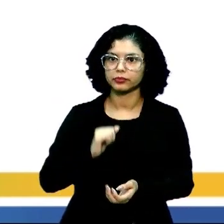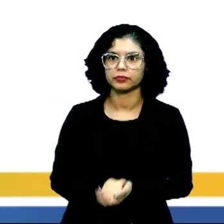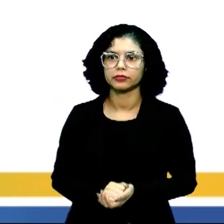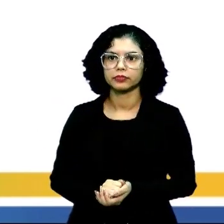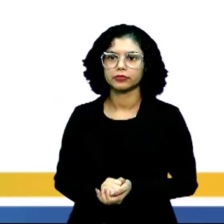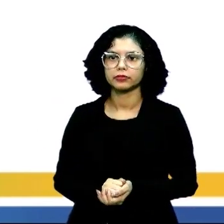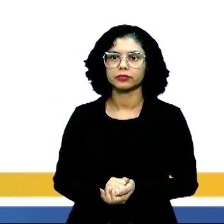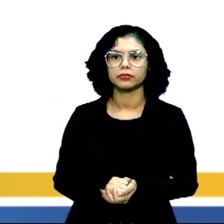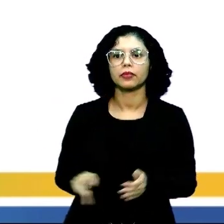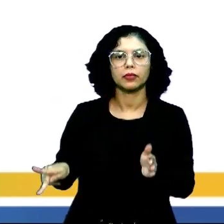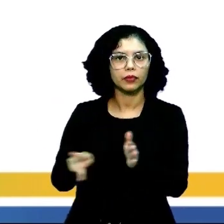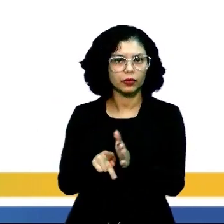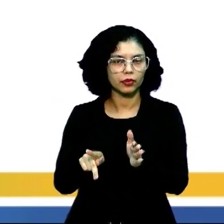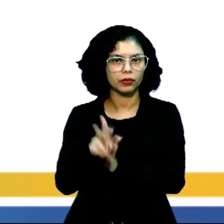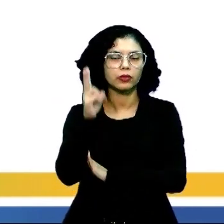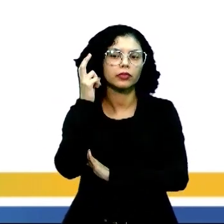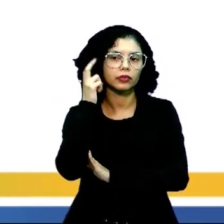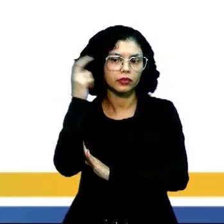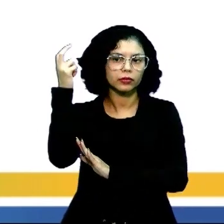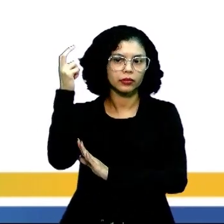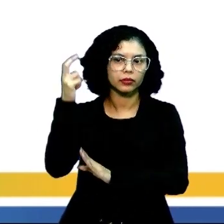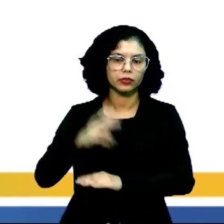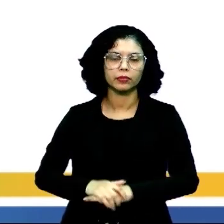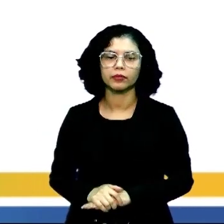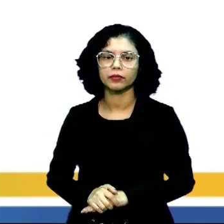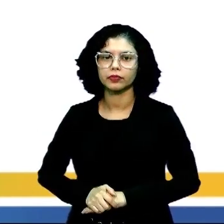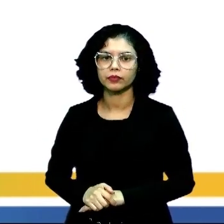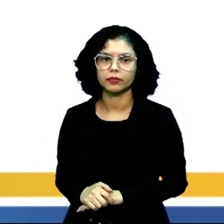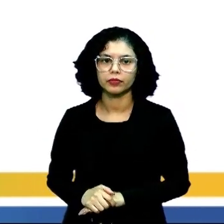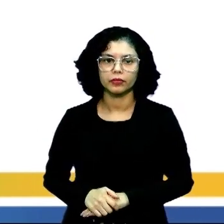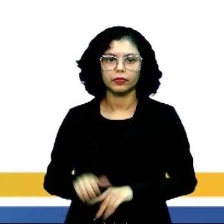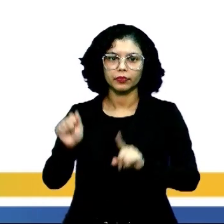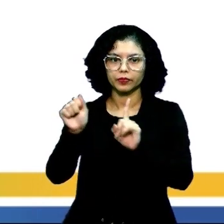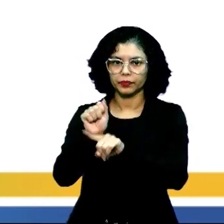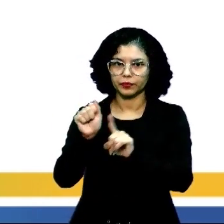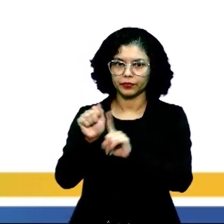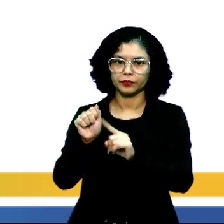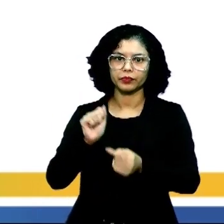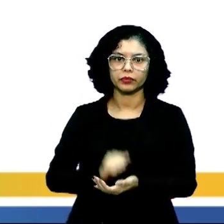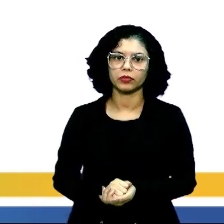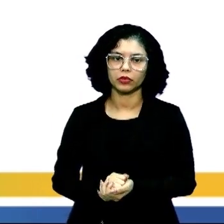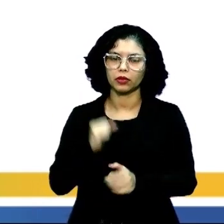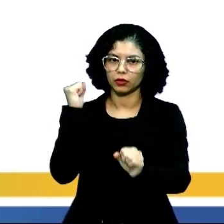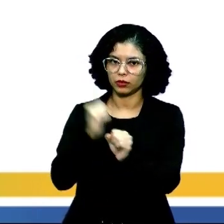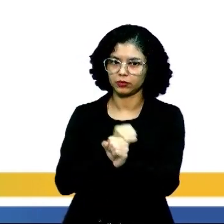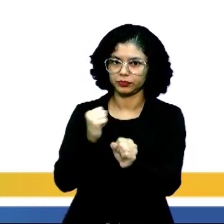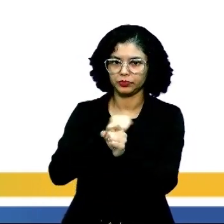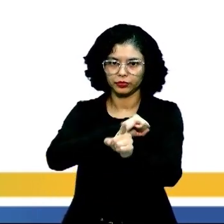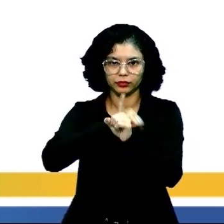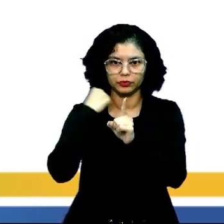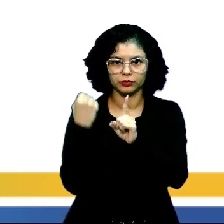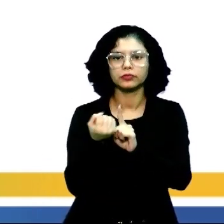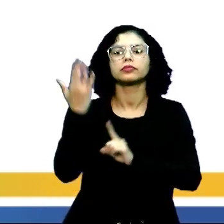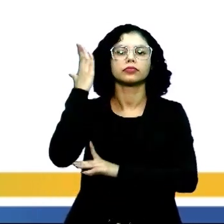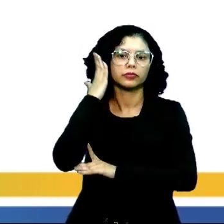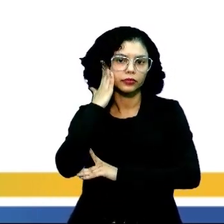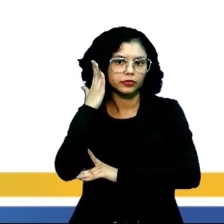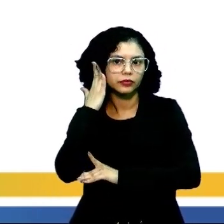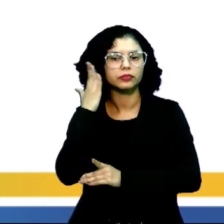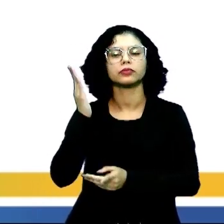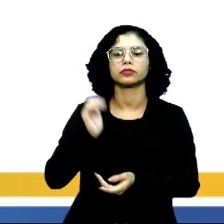3 aspectos essenciais da cultura. Letra A. É construída